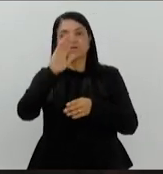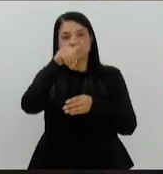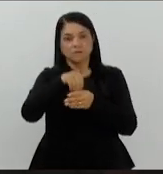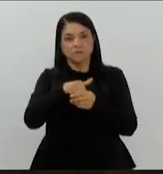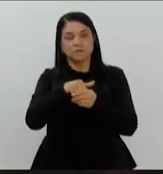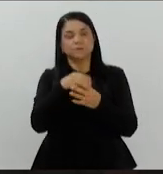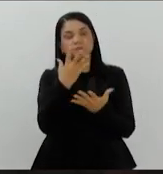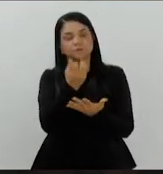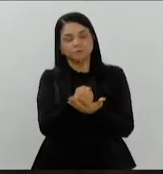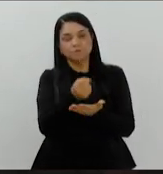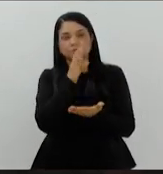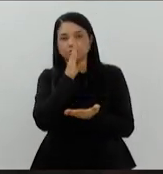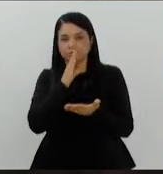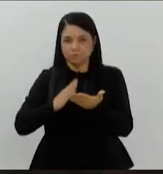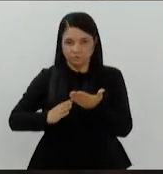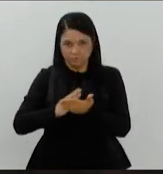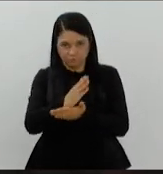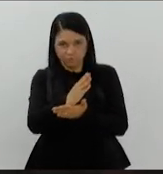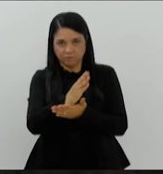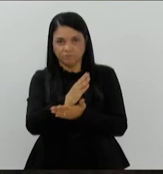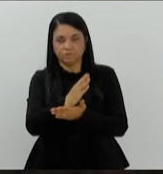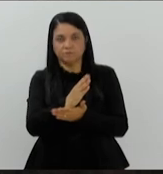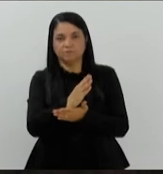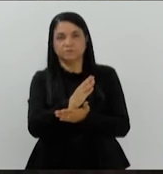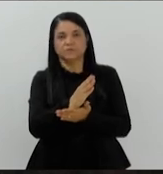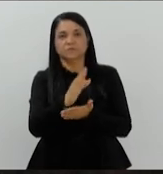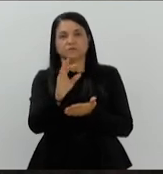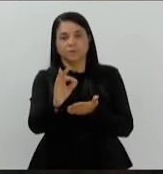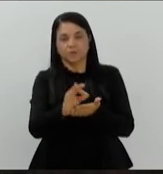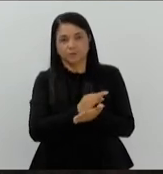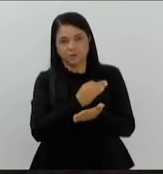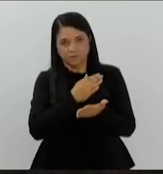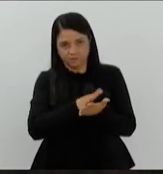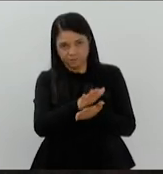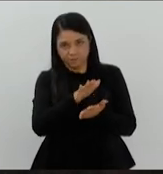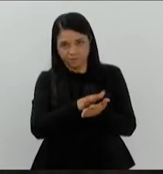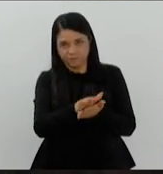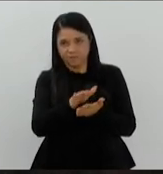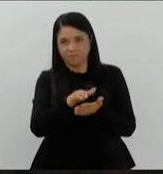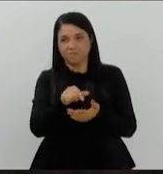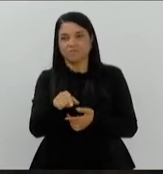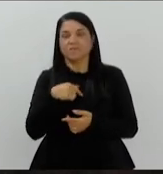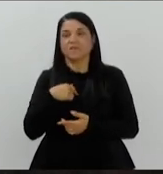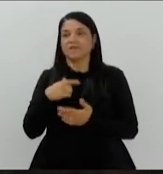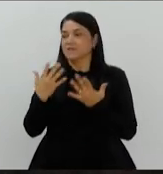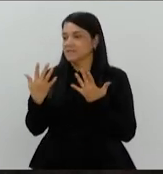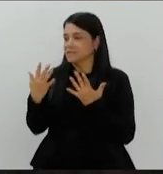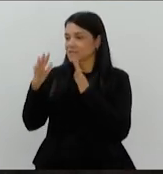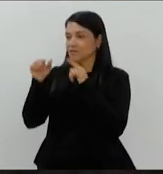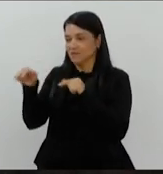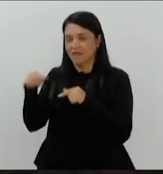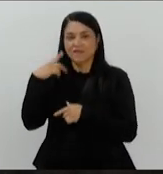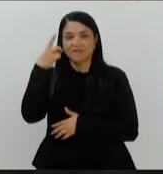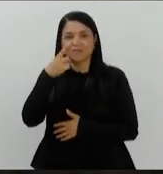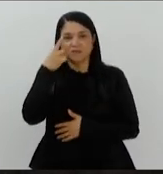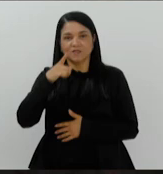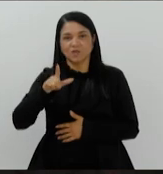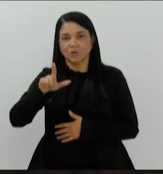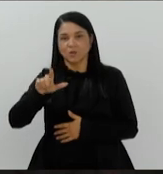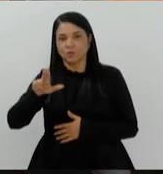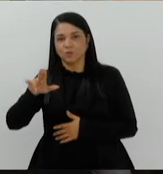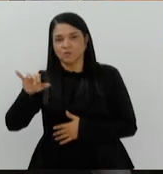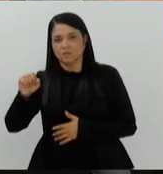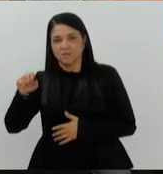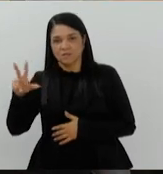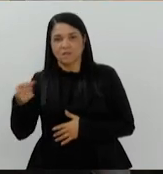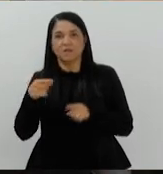senhores que aprovam, permaneçam como estão, aprovado, vai a promulgação. Saudar aqui a nossa querida deputada Lucinha, e